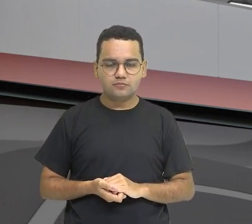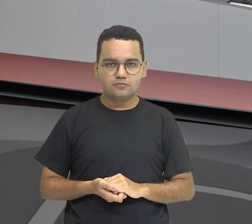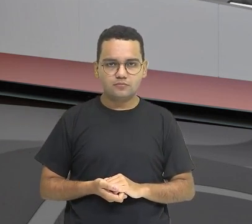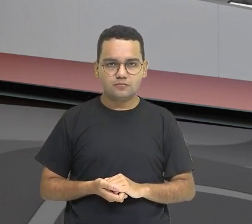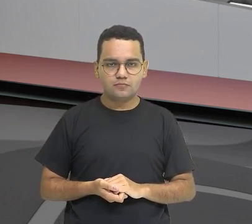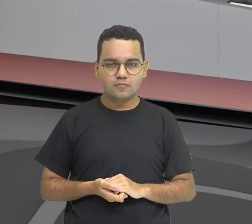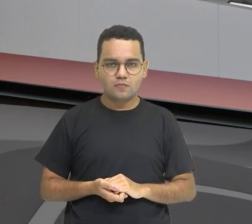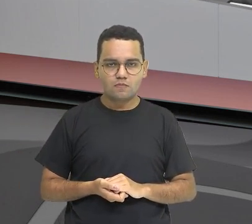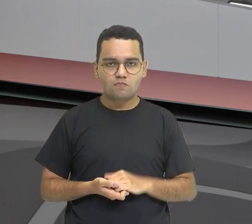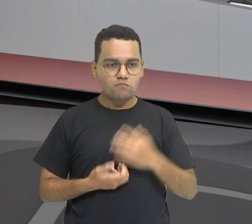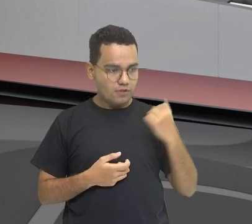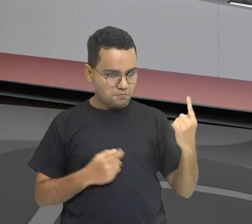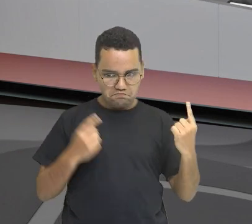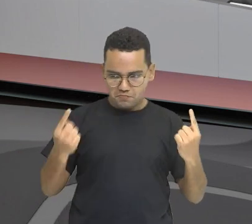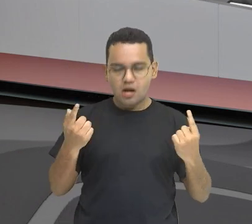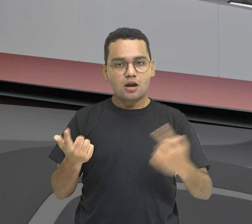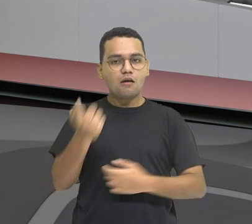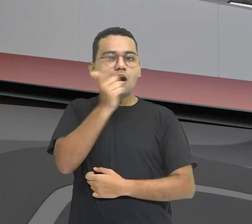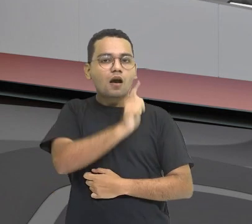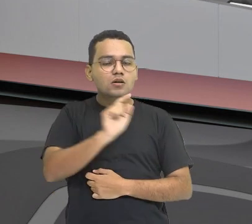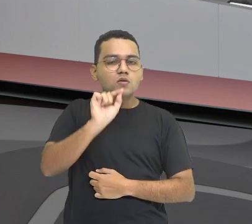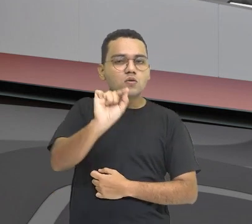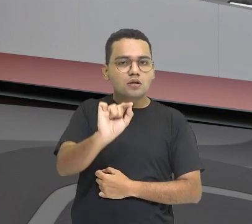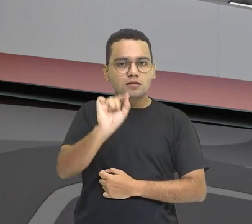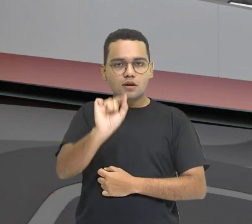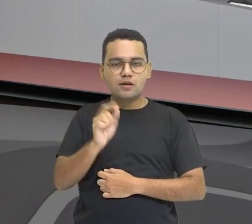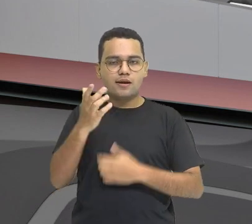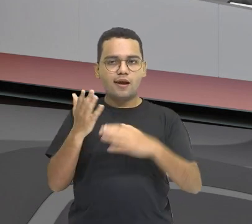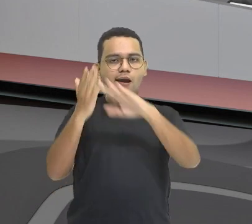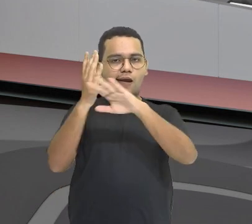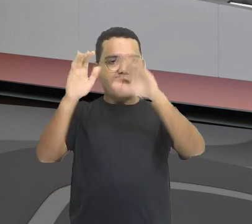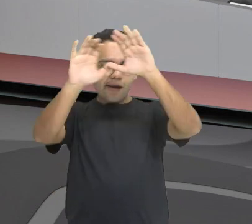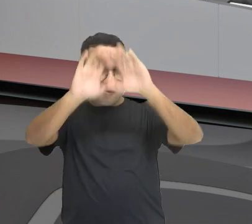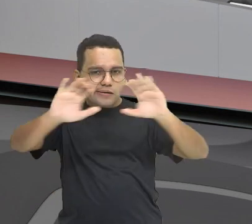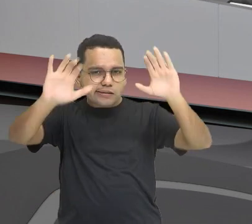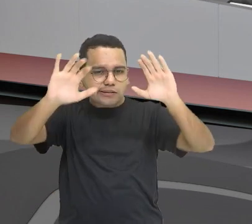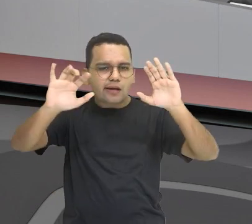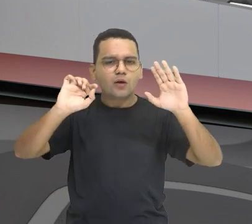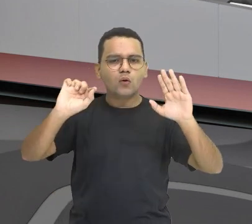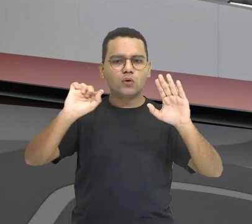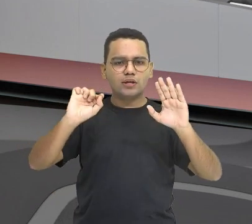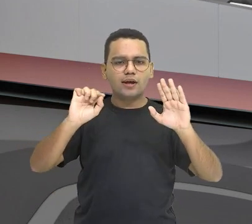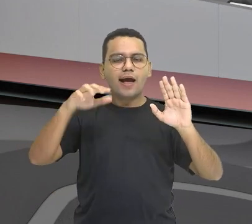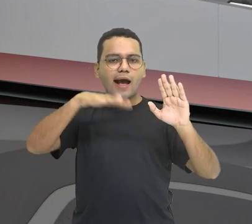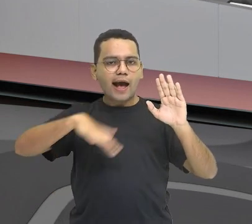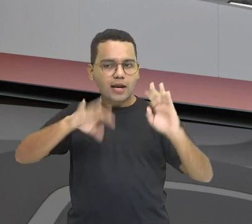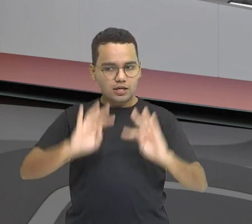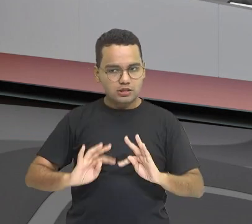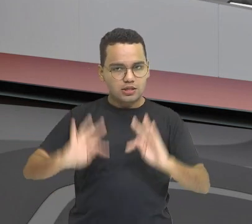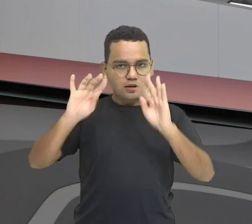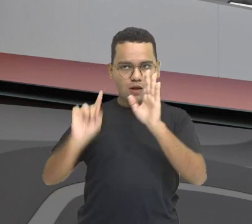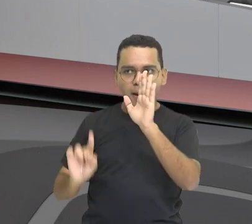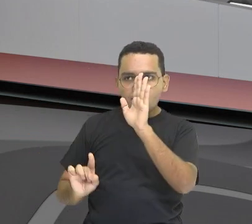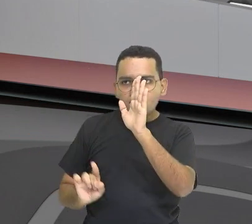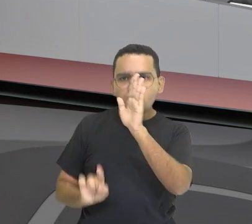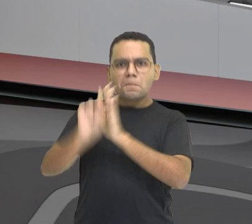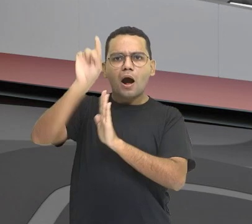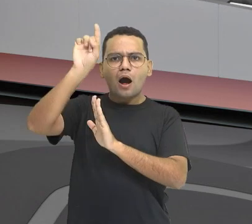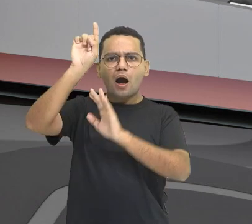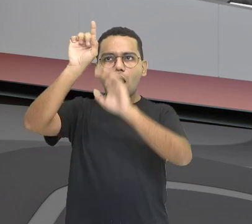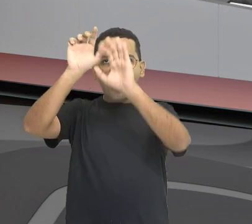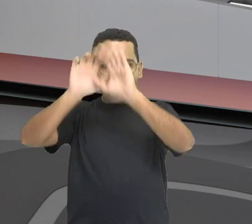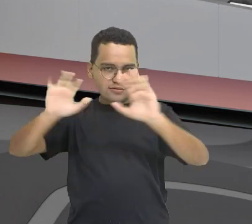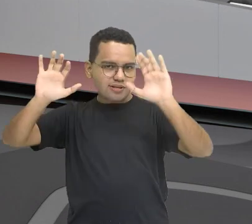para ver quem conseguia conquistar ali o espaço através do desenvolvimento de tecnologia aeroespacial. Tá